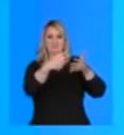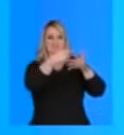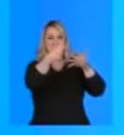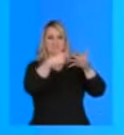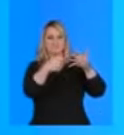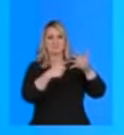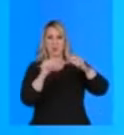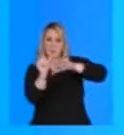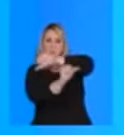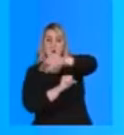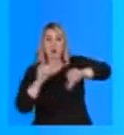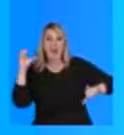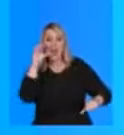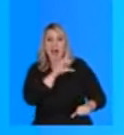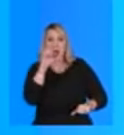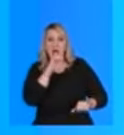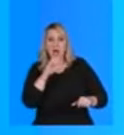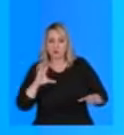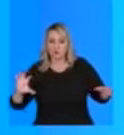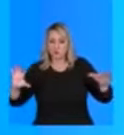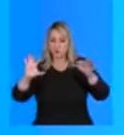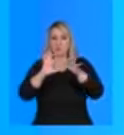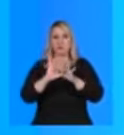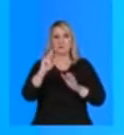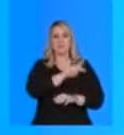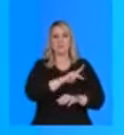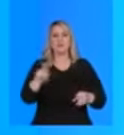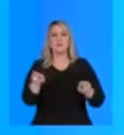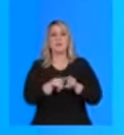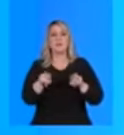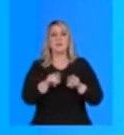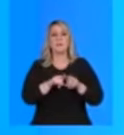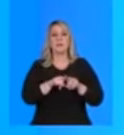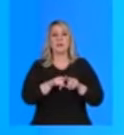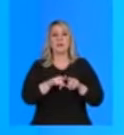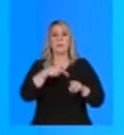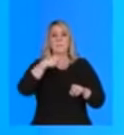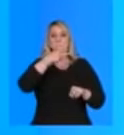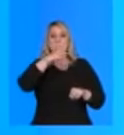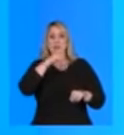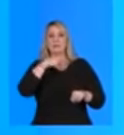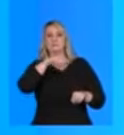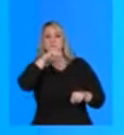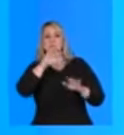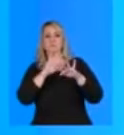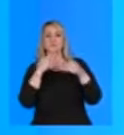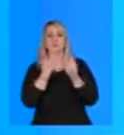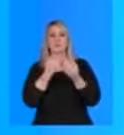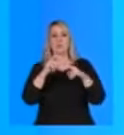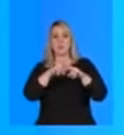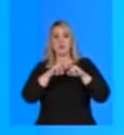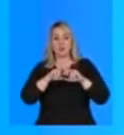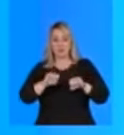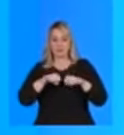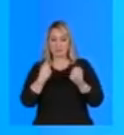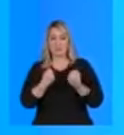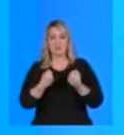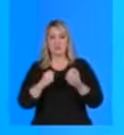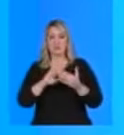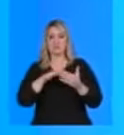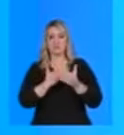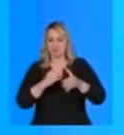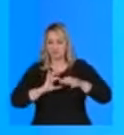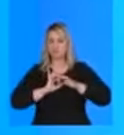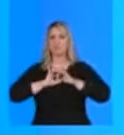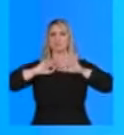alterada urgentemente em conjunto com os professores e também em conjunto com os pais é por isso que eu defendo uma escola emancipadora